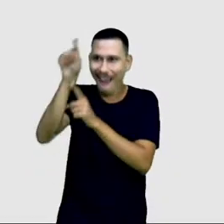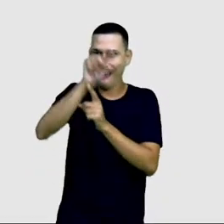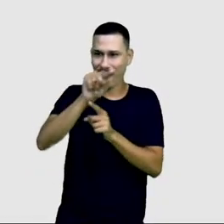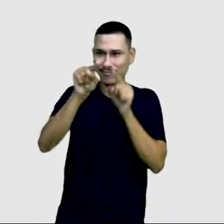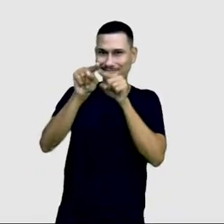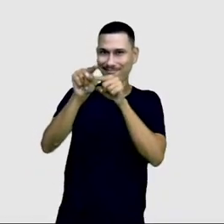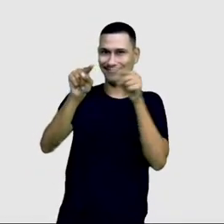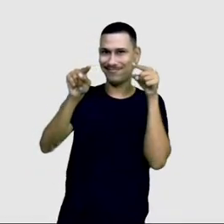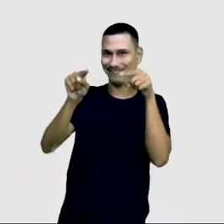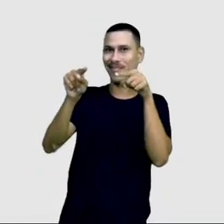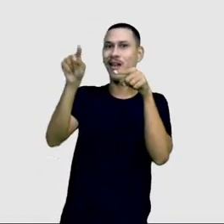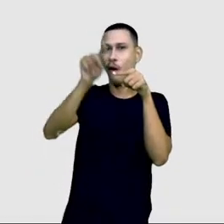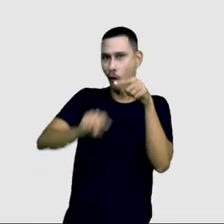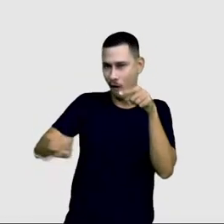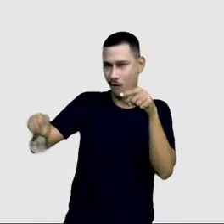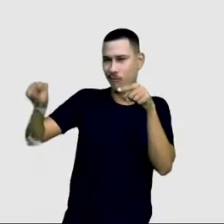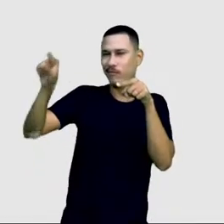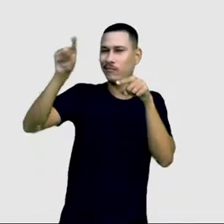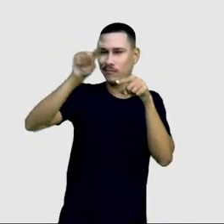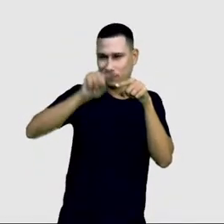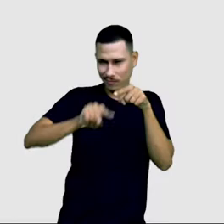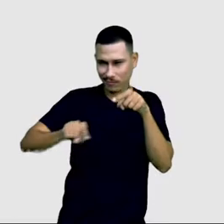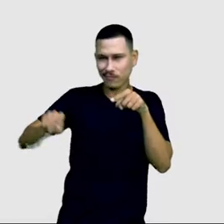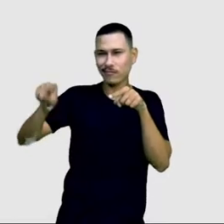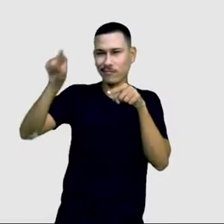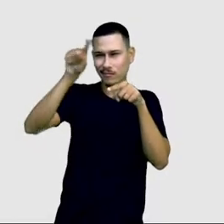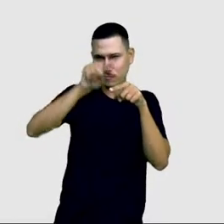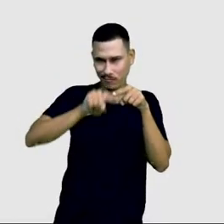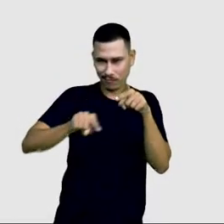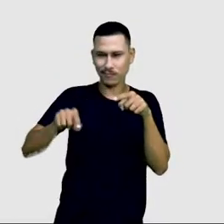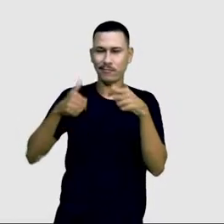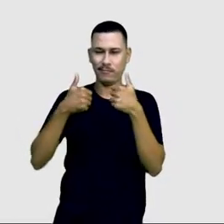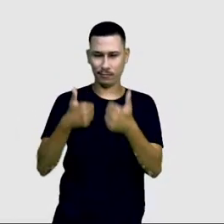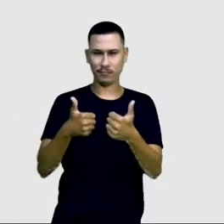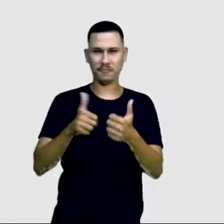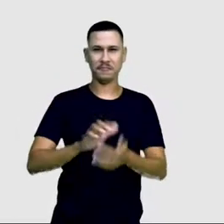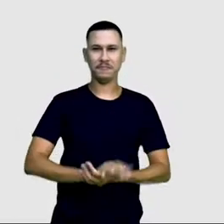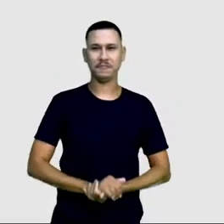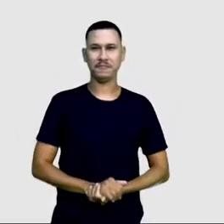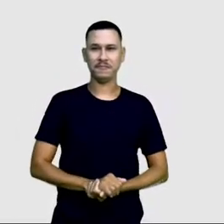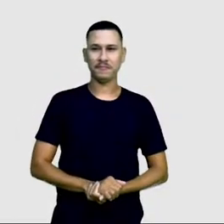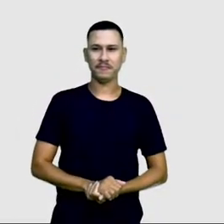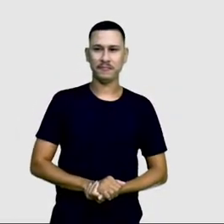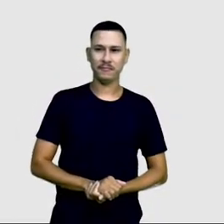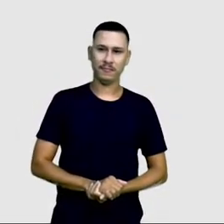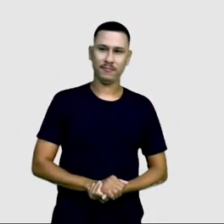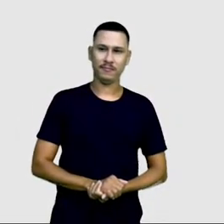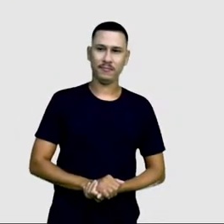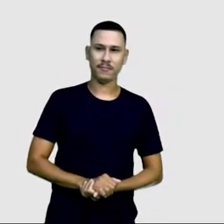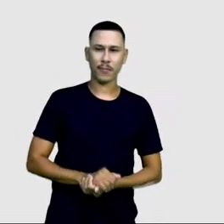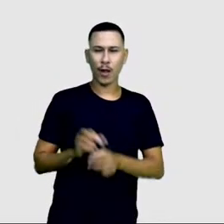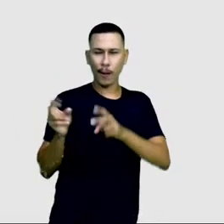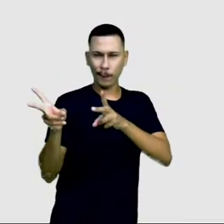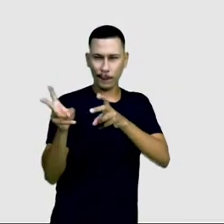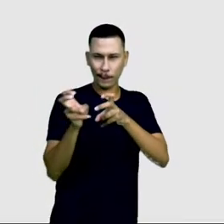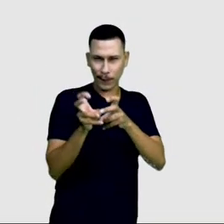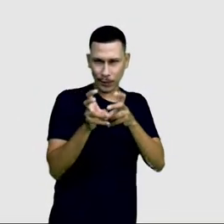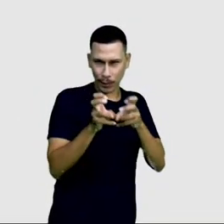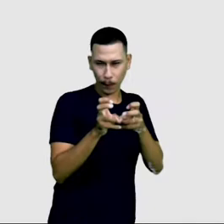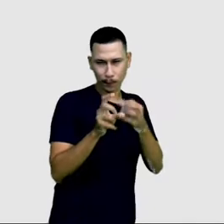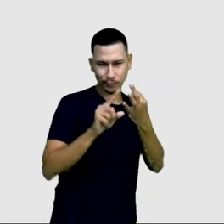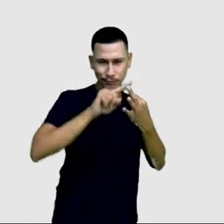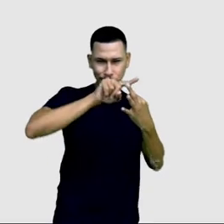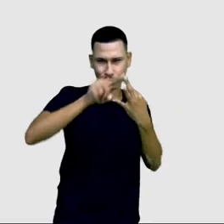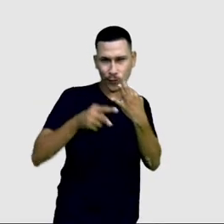formato? Exatamente o formato circular. Pois é. Percebam que as três peças